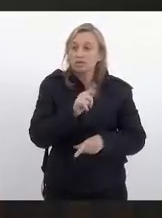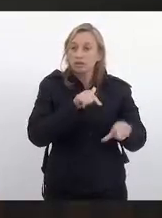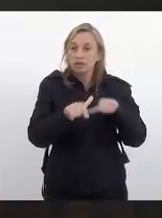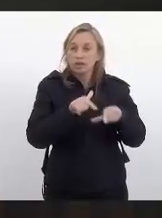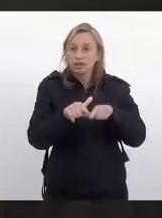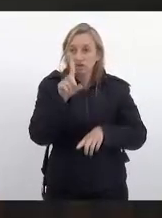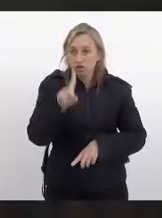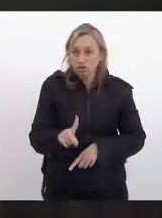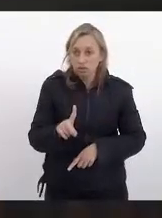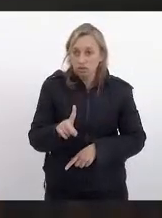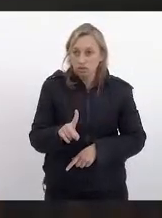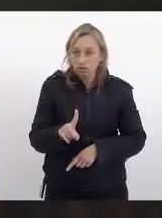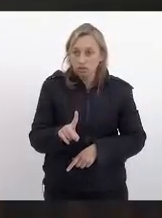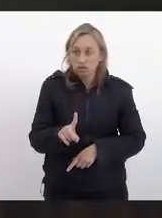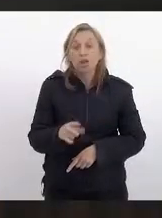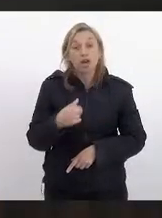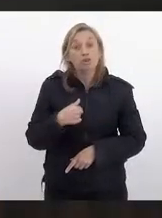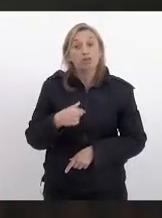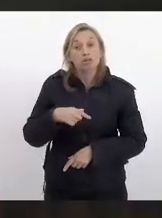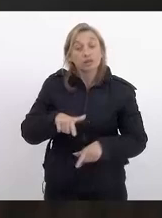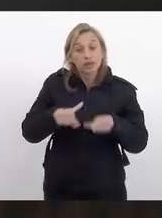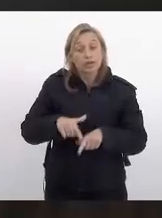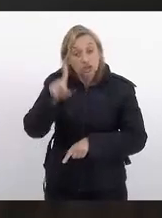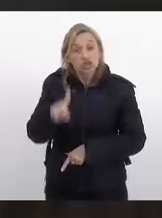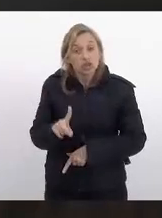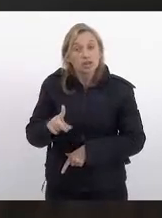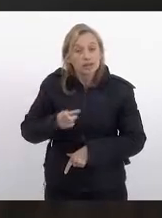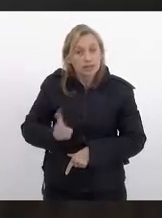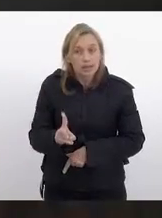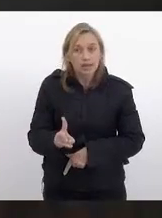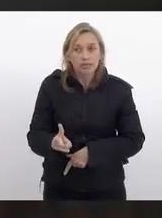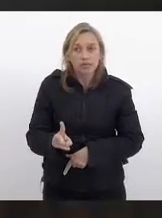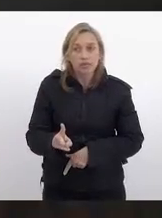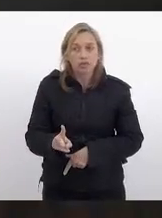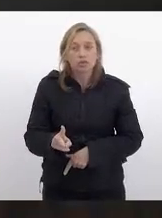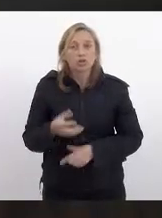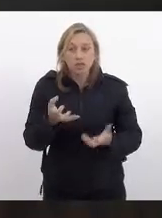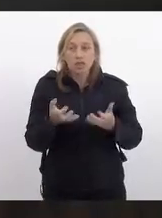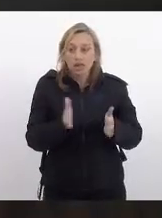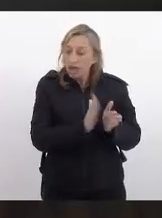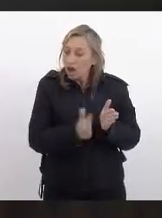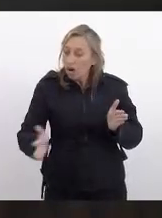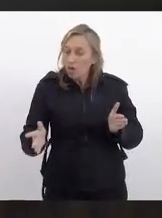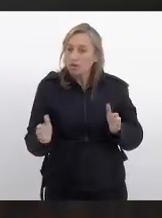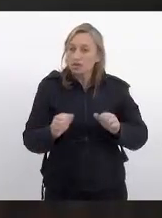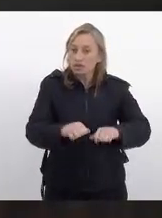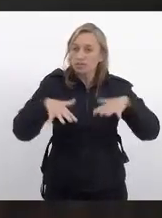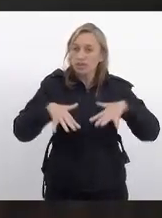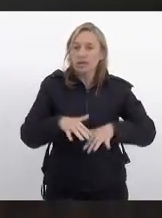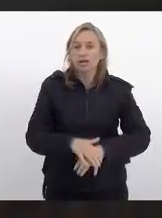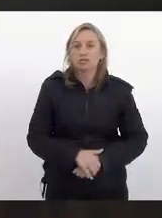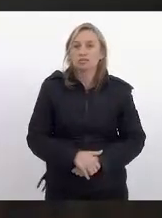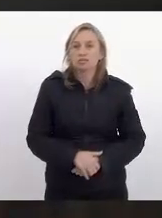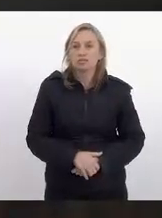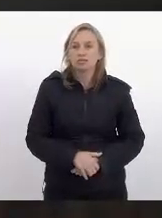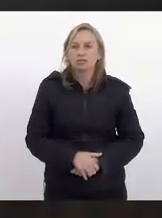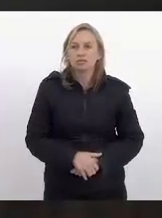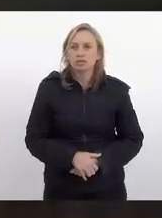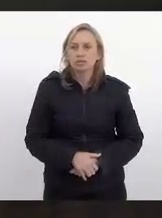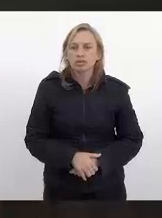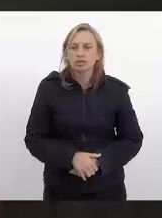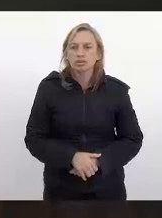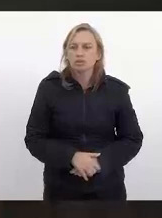está trabalhando direito Tô trabalhando muito direito sempre trabalhei estou tentando manter a ordem nesse Plenário Eu